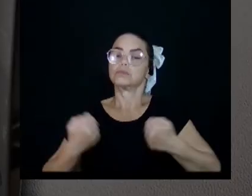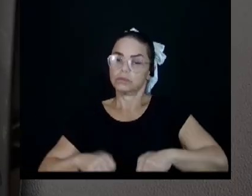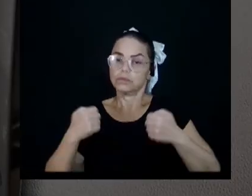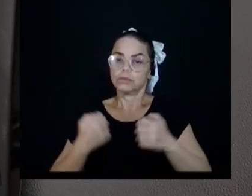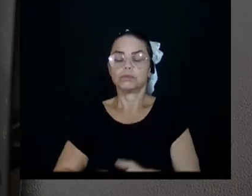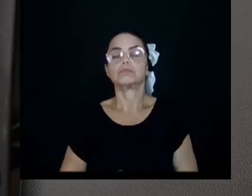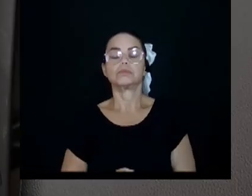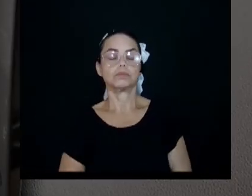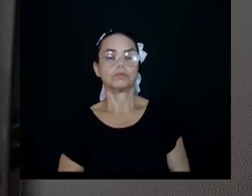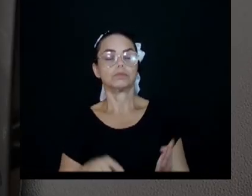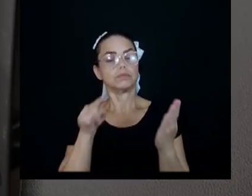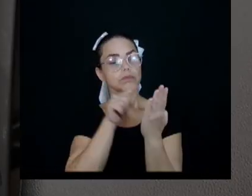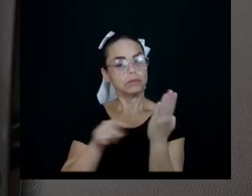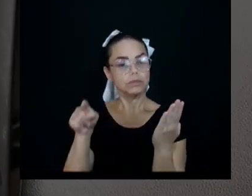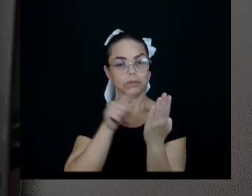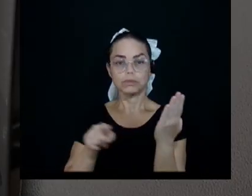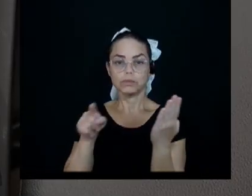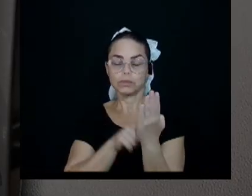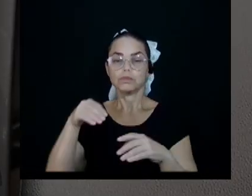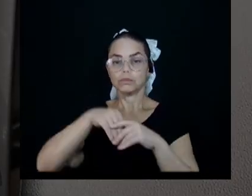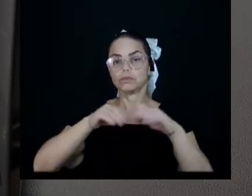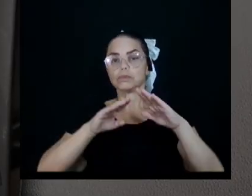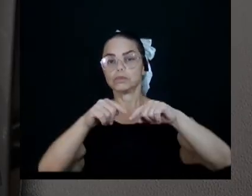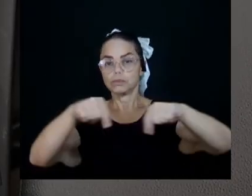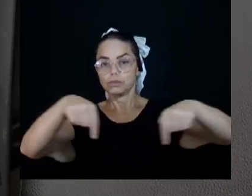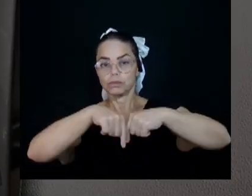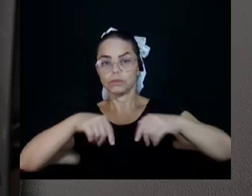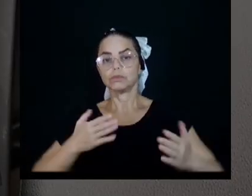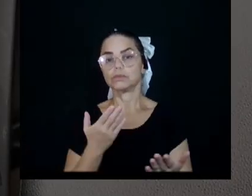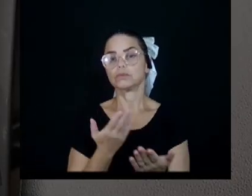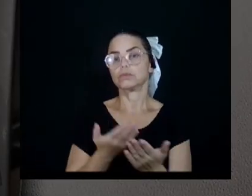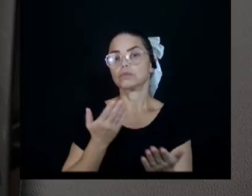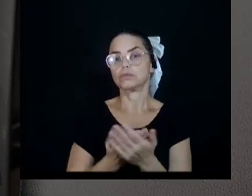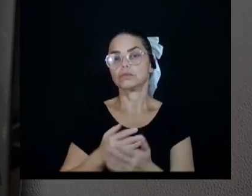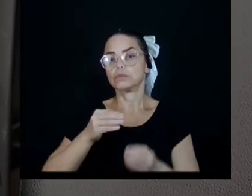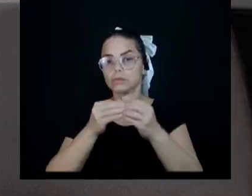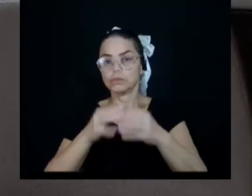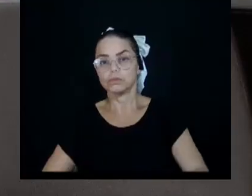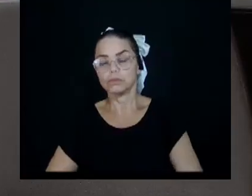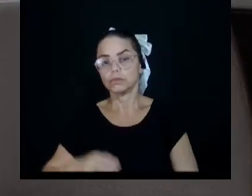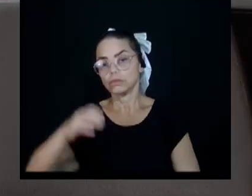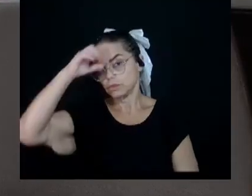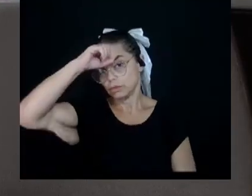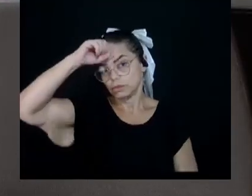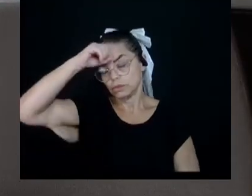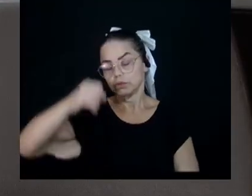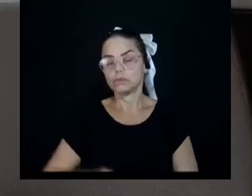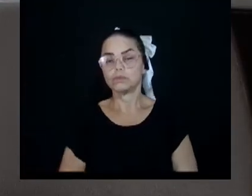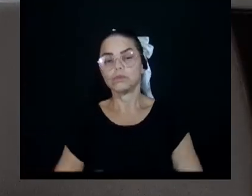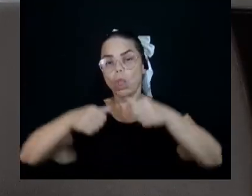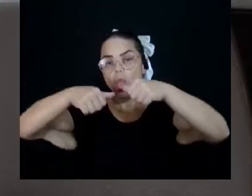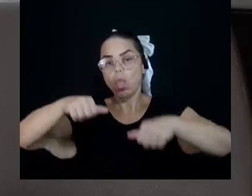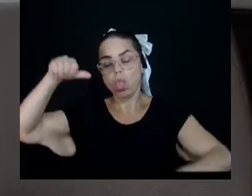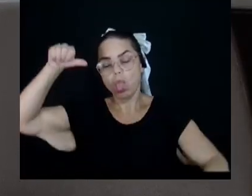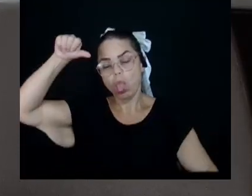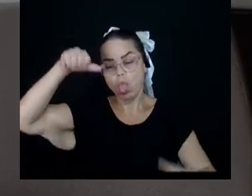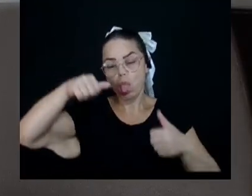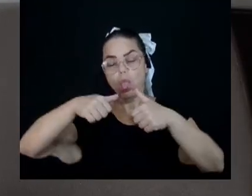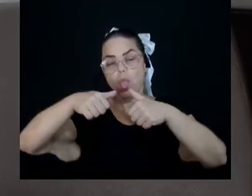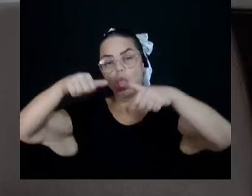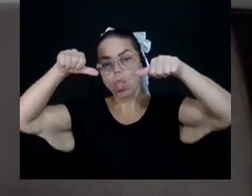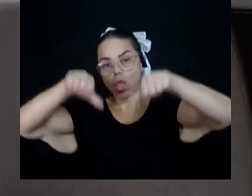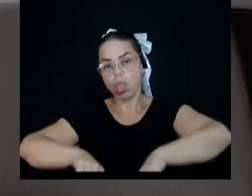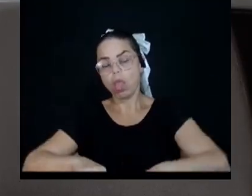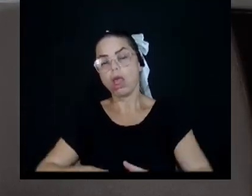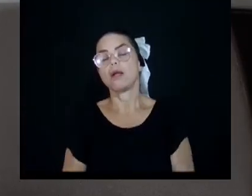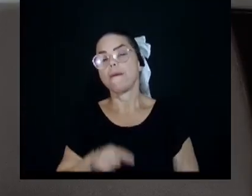celular dentro da sala de aula estava prejudicando o processo de aprendizagem. E então se restringiu o uso do celular.